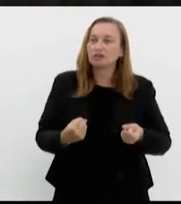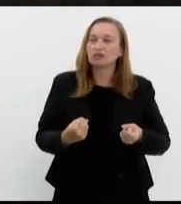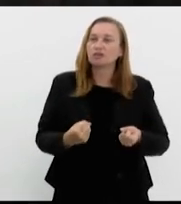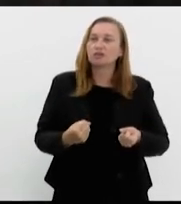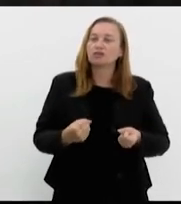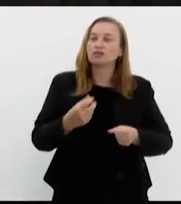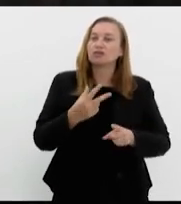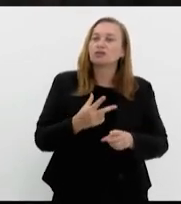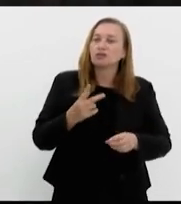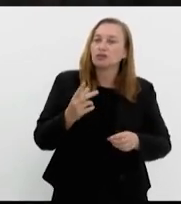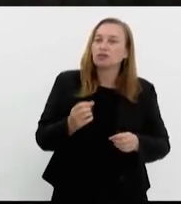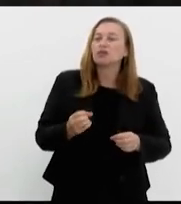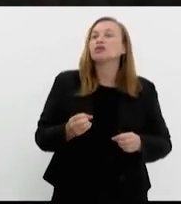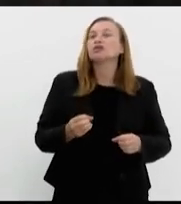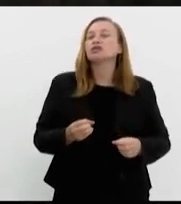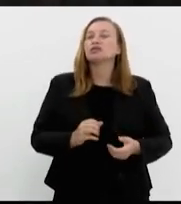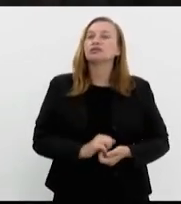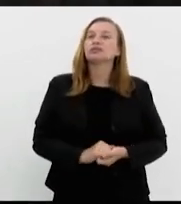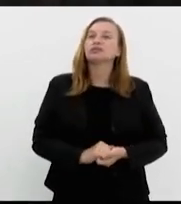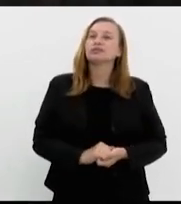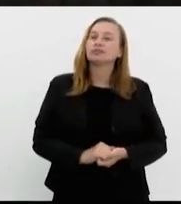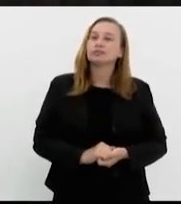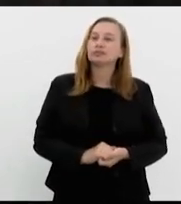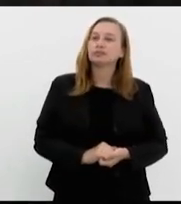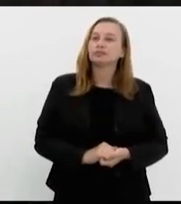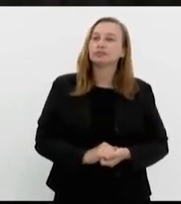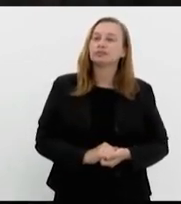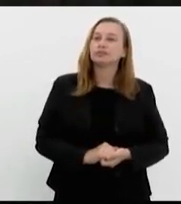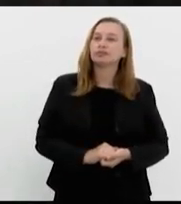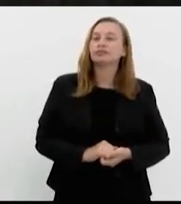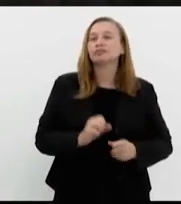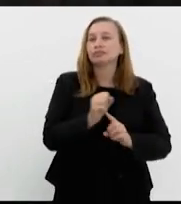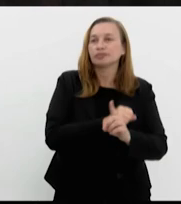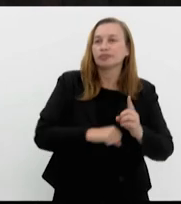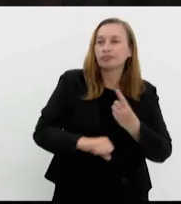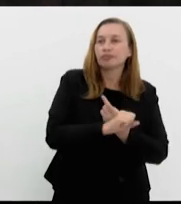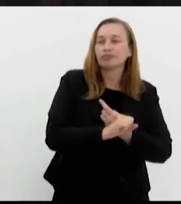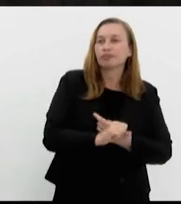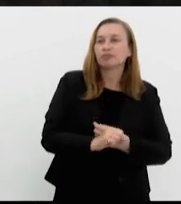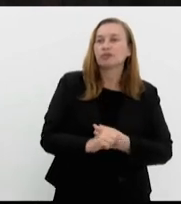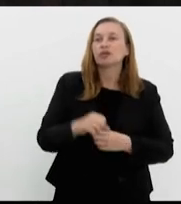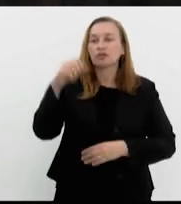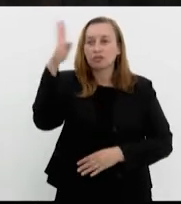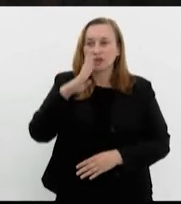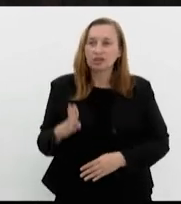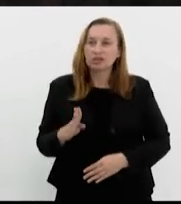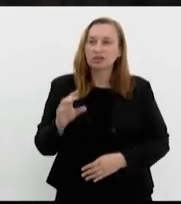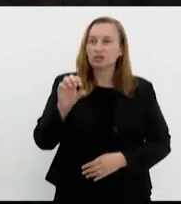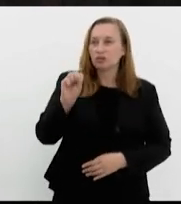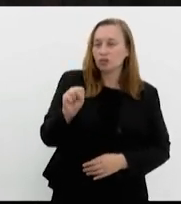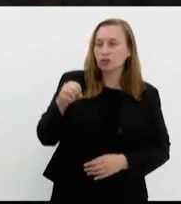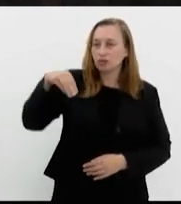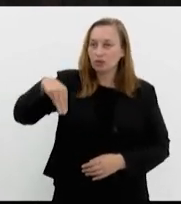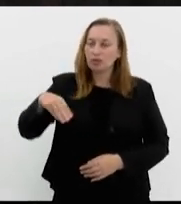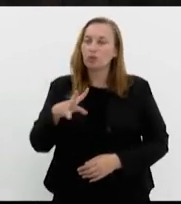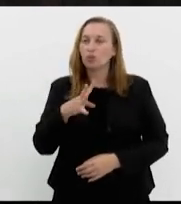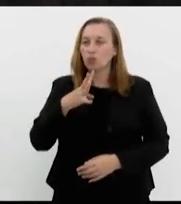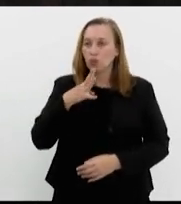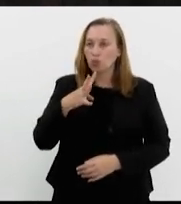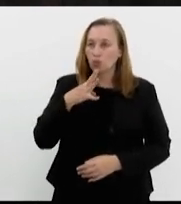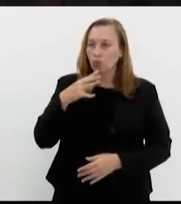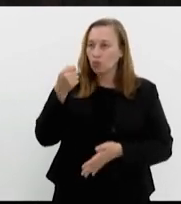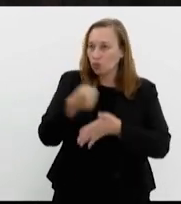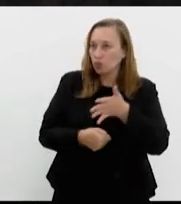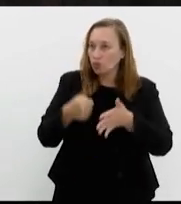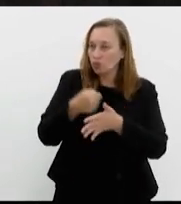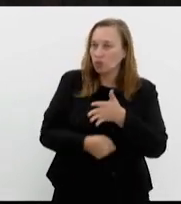outro projeto de sociedade. No Brasil, o 8M, como é popularmente conhecido, as lutas